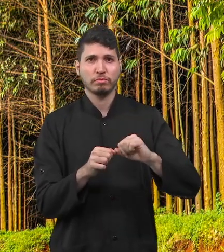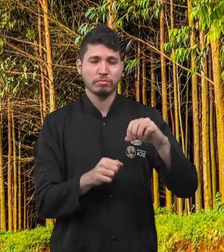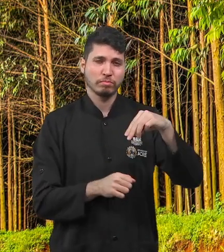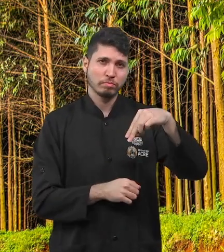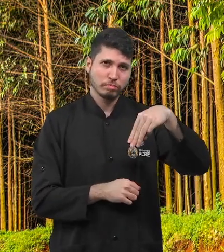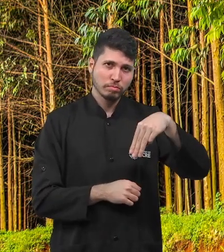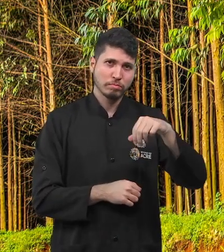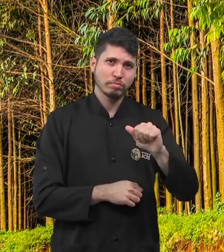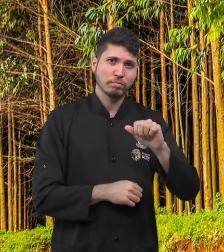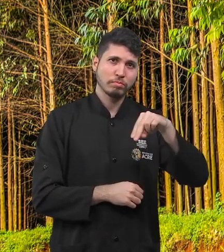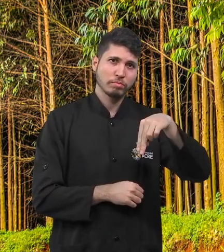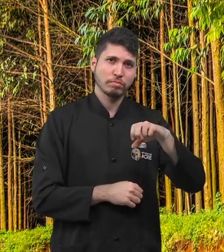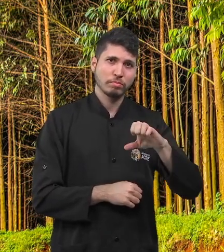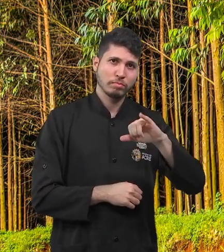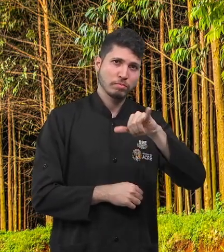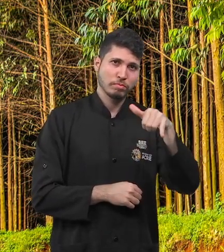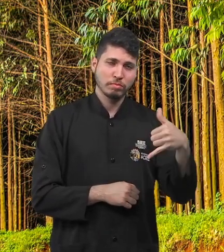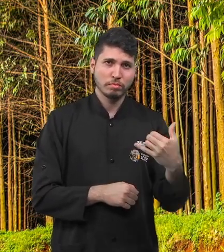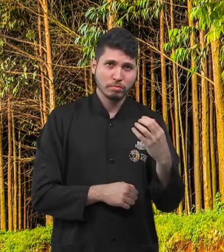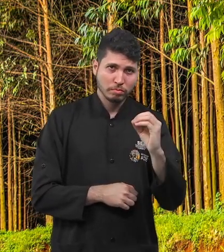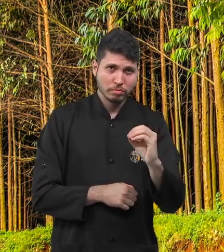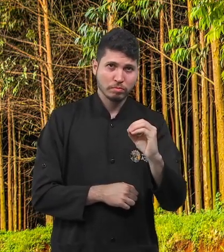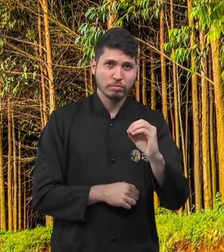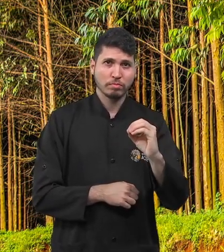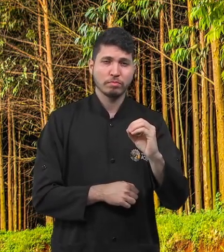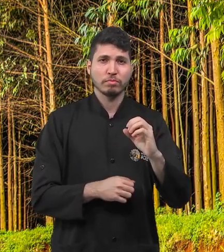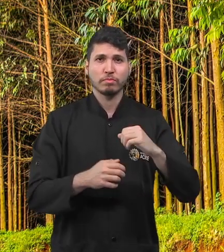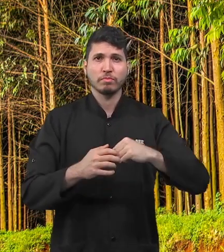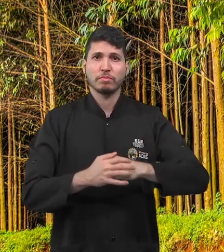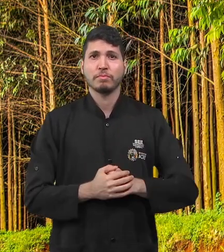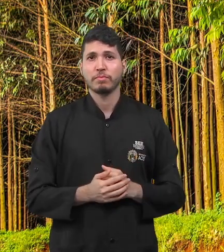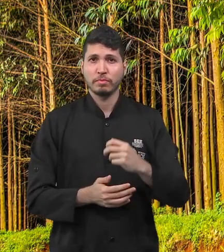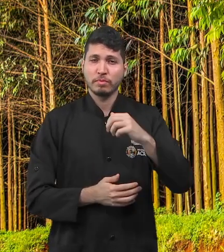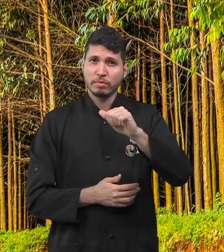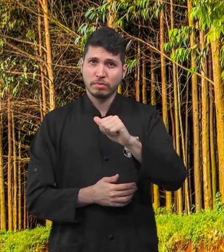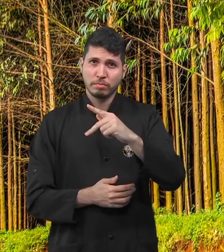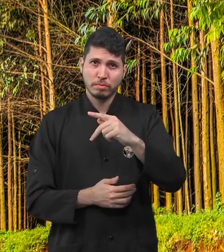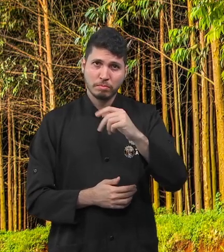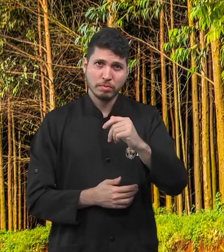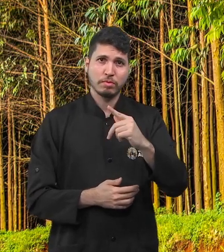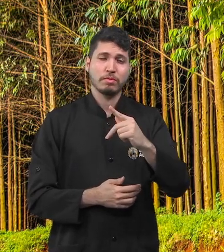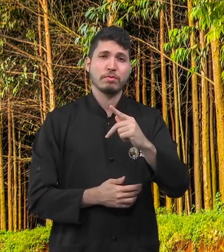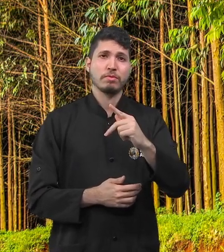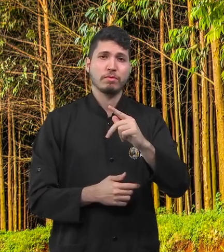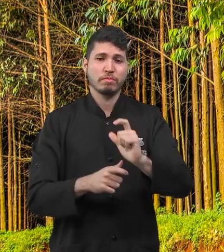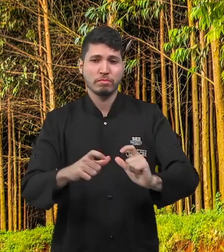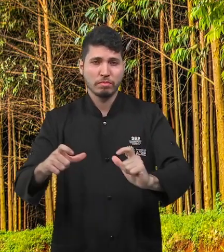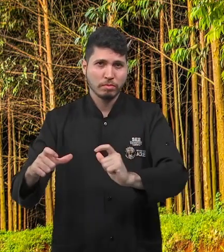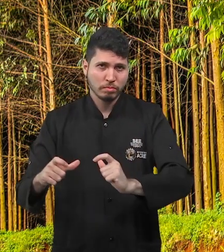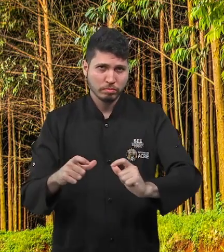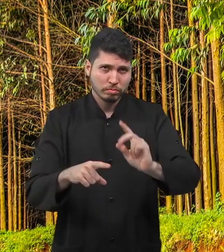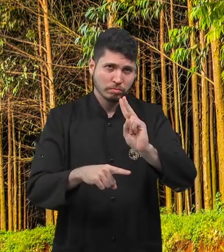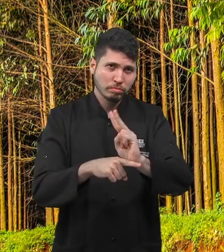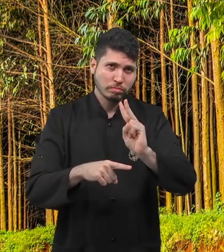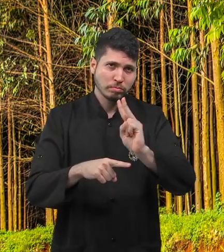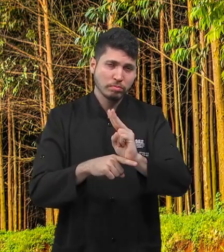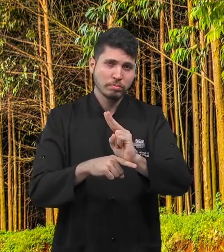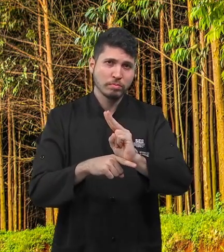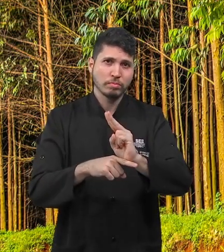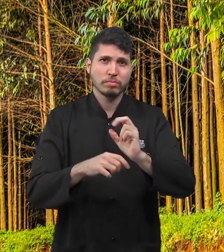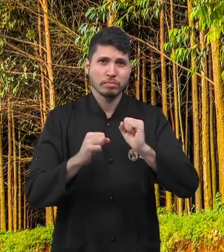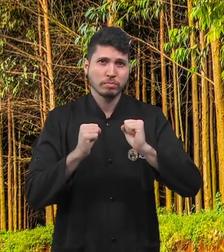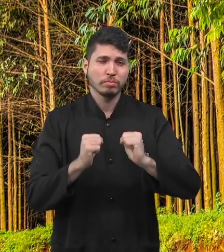área de proteção permanente, a APP, é uma área protegida, e essa área protegida